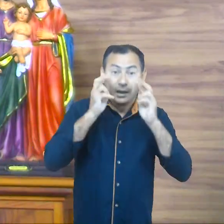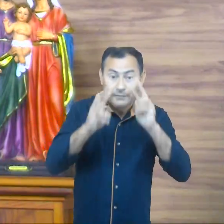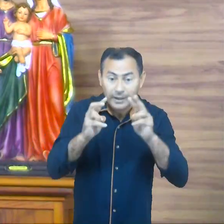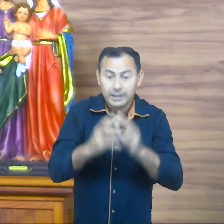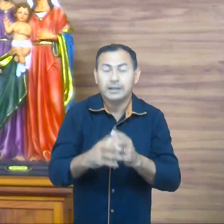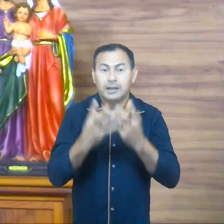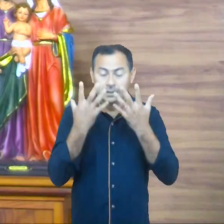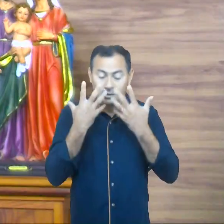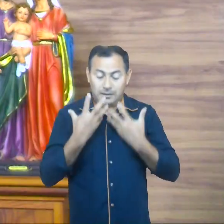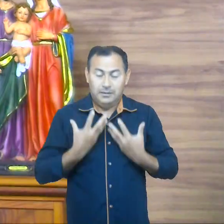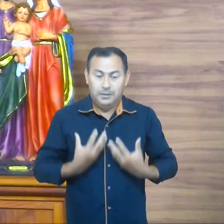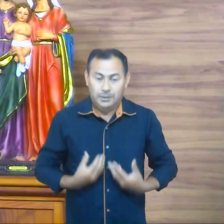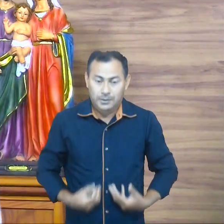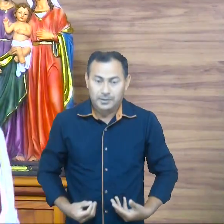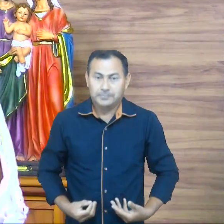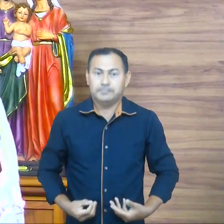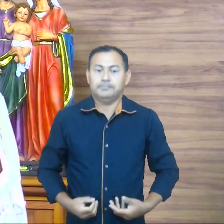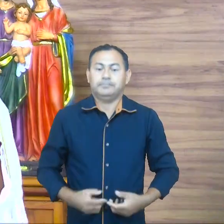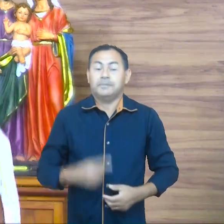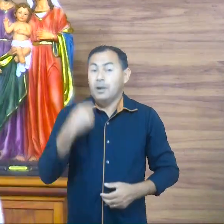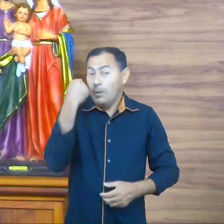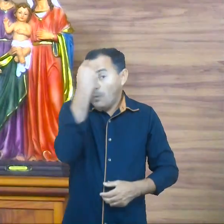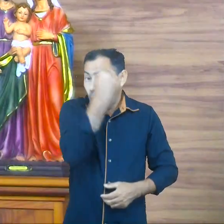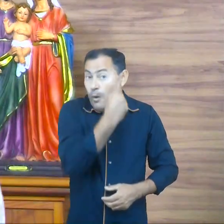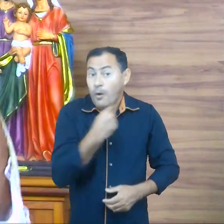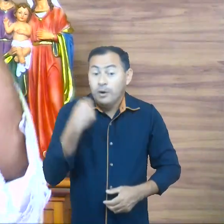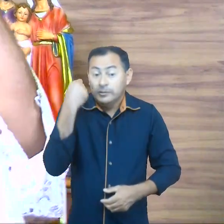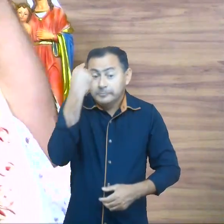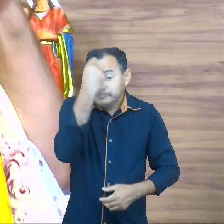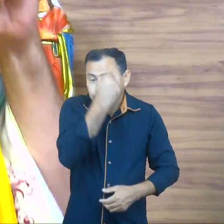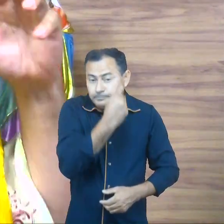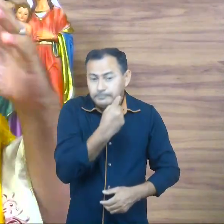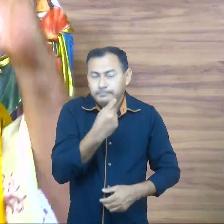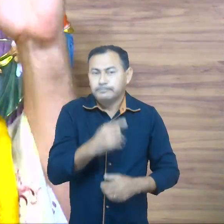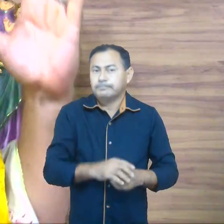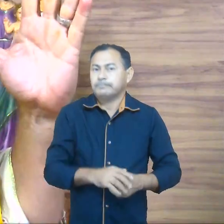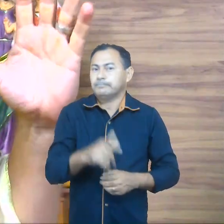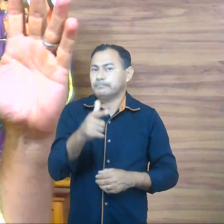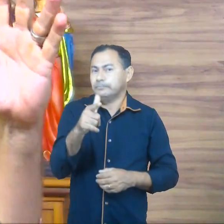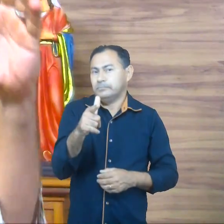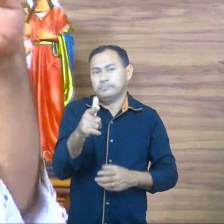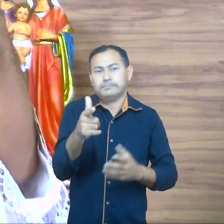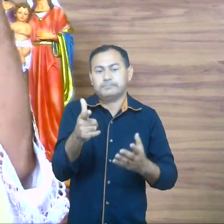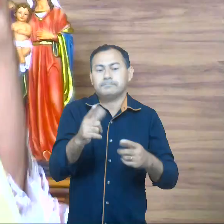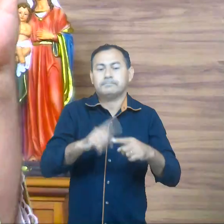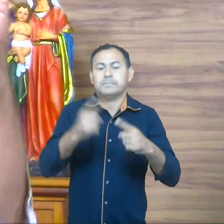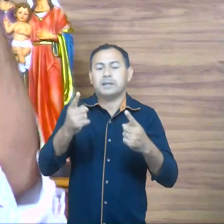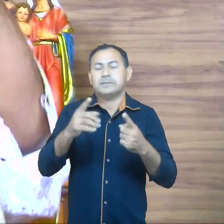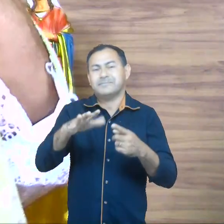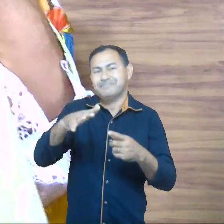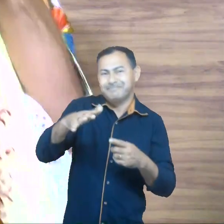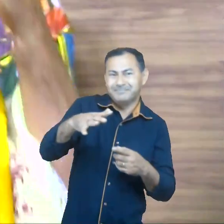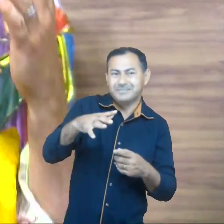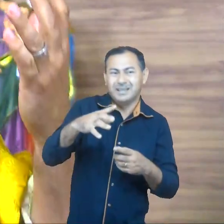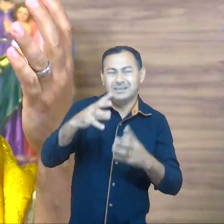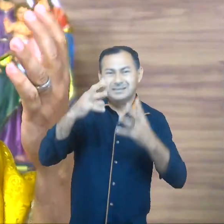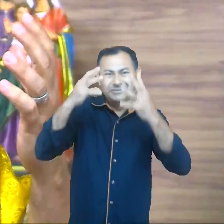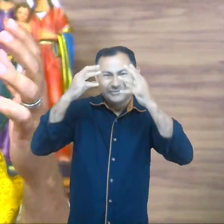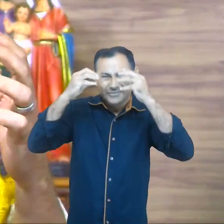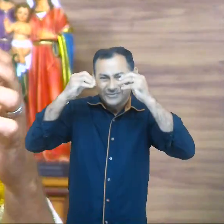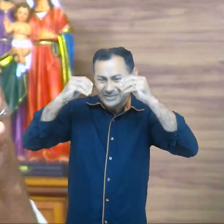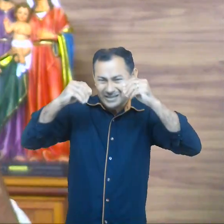estava cansado. O rosto dele, não tão assim, mas meio que